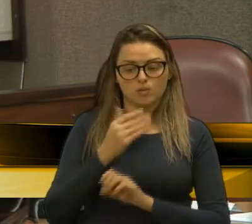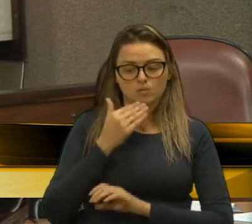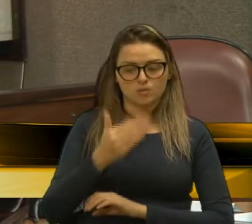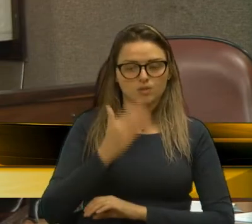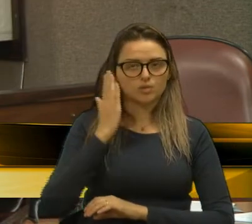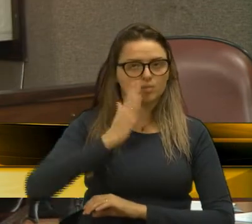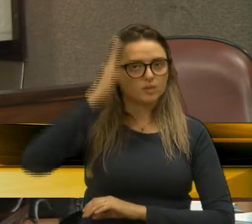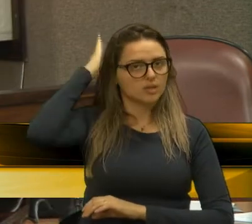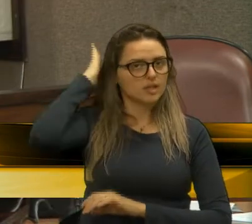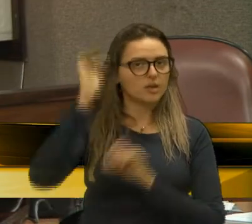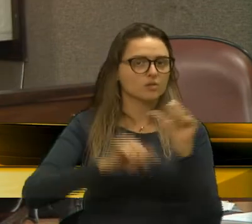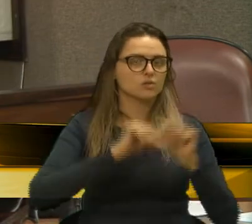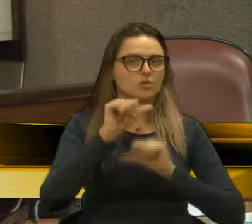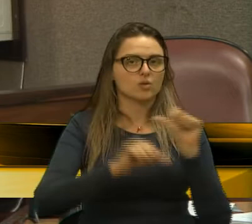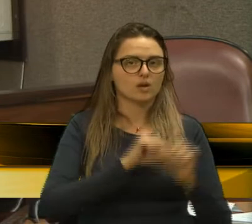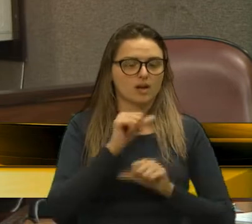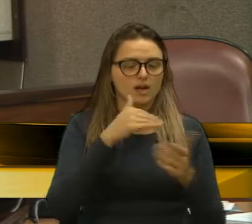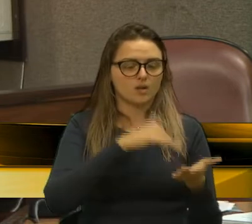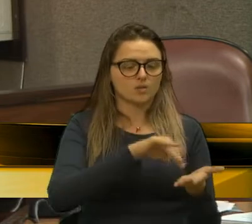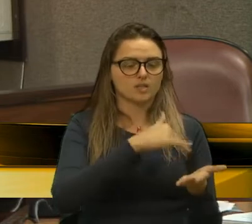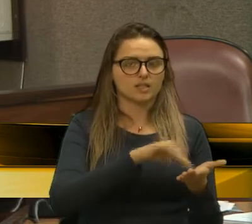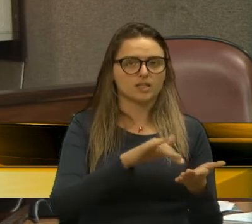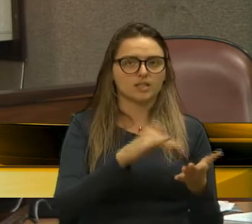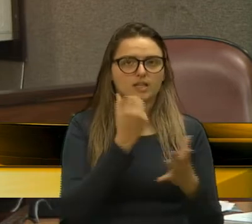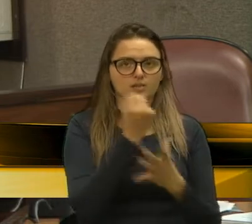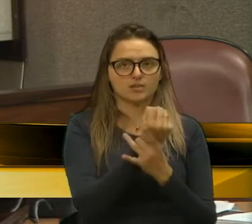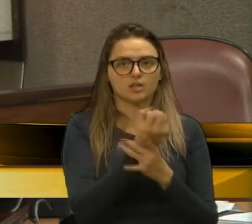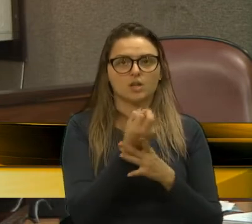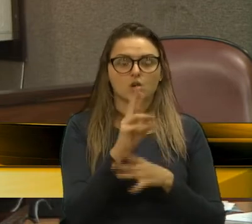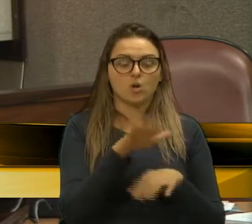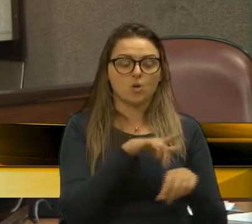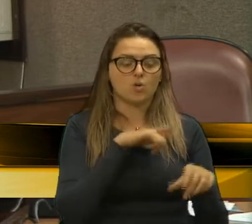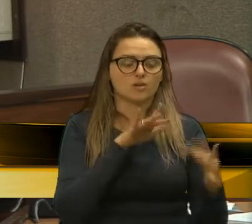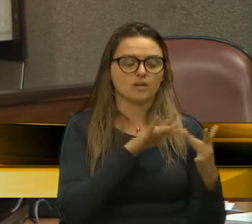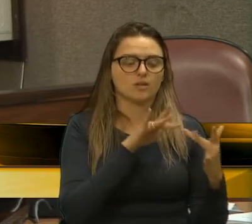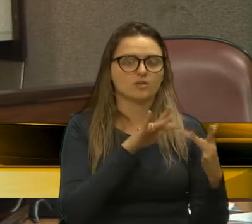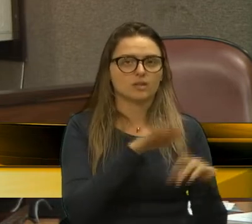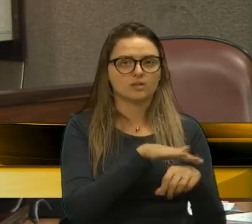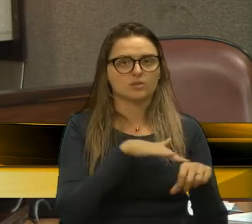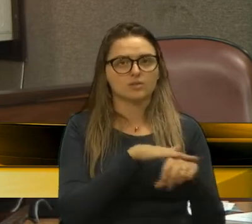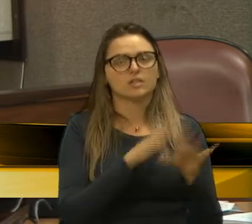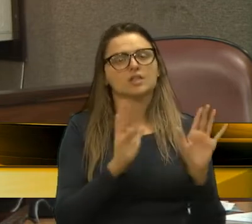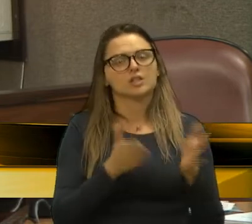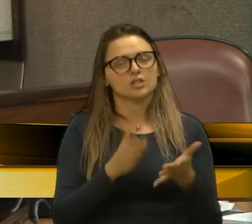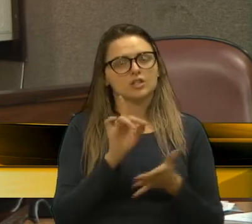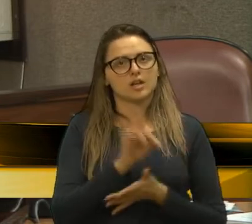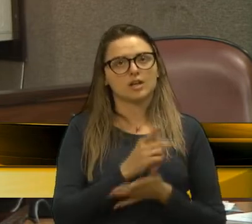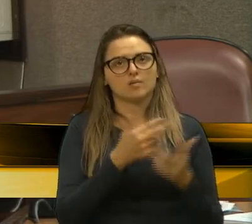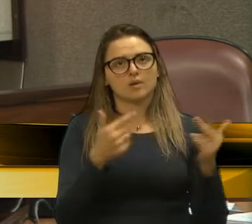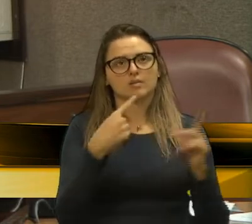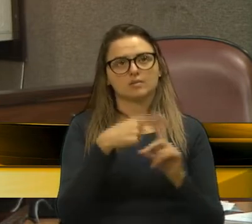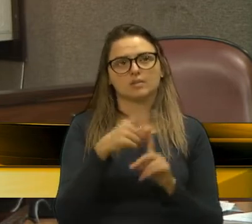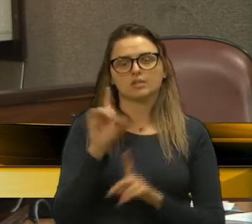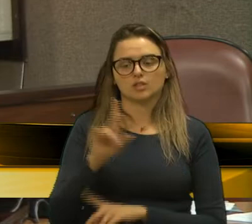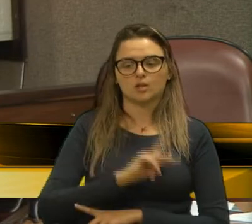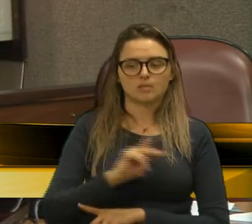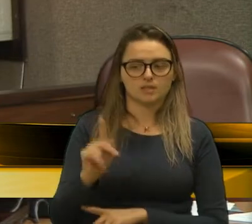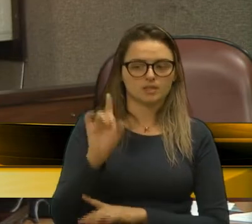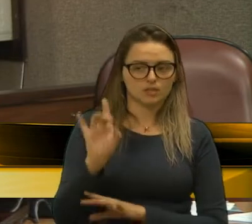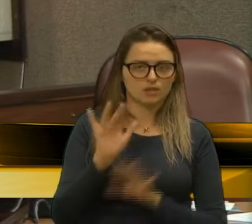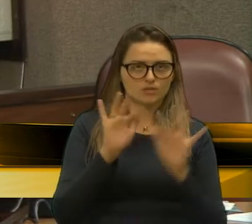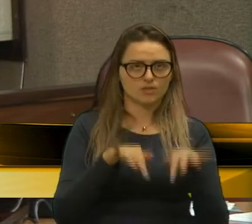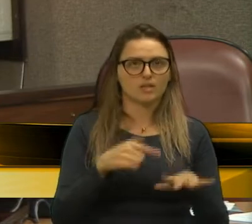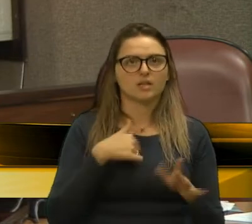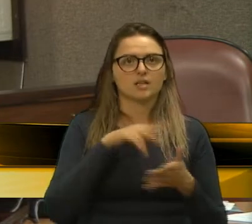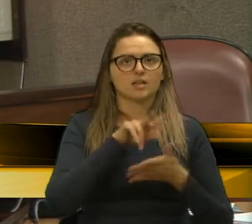segurança mas principalmente o mínimo receber ele já seria de bom tamanho e presidente para concluir eu estava lendo